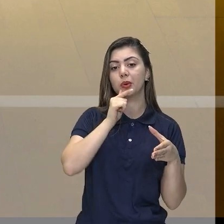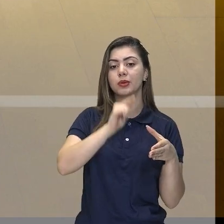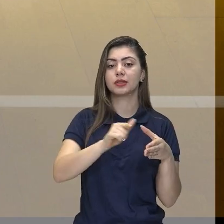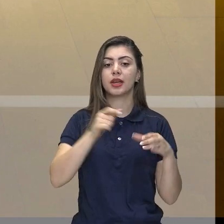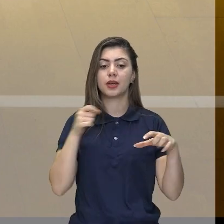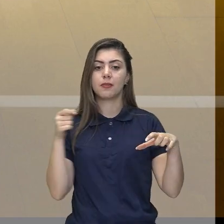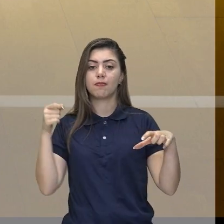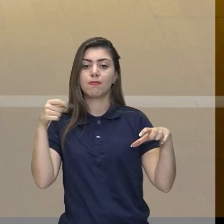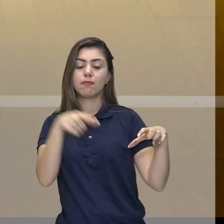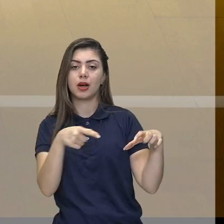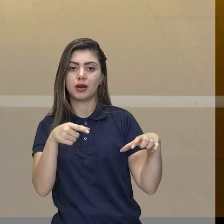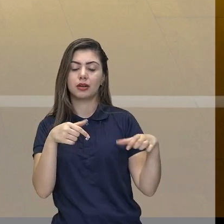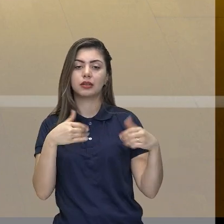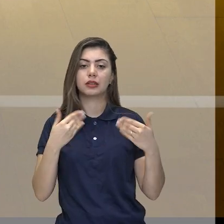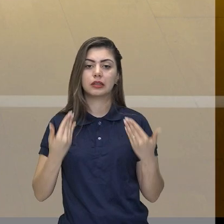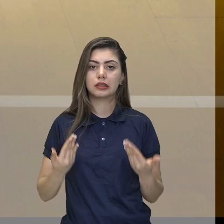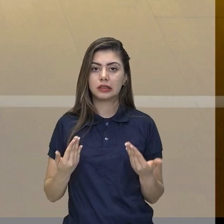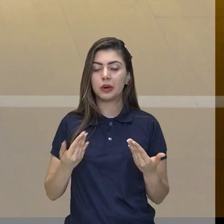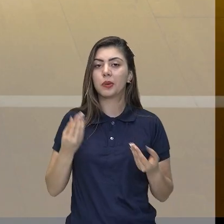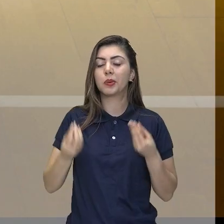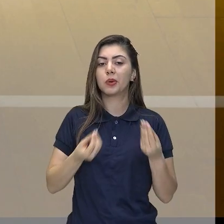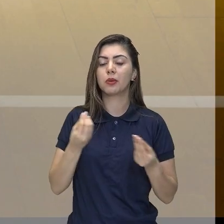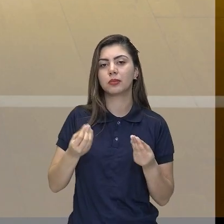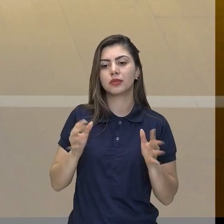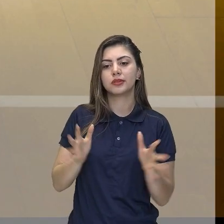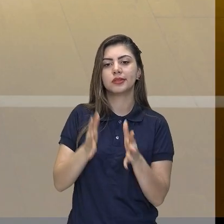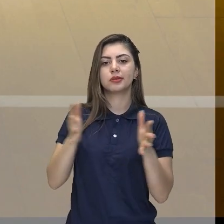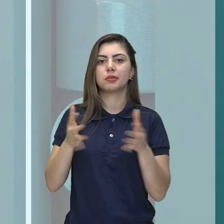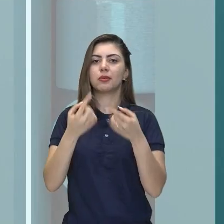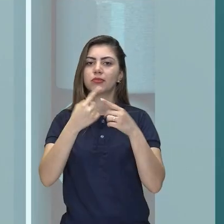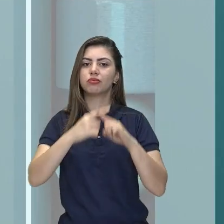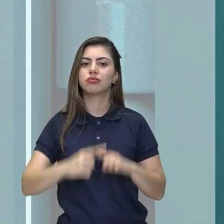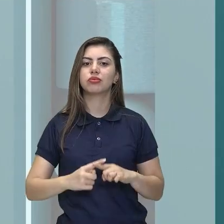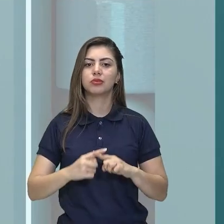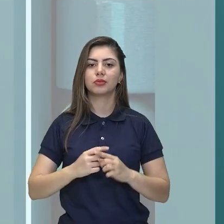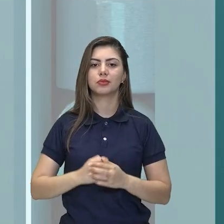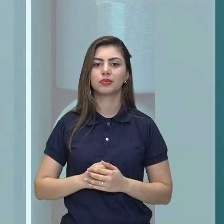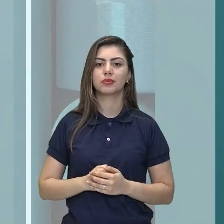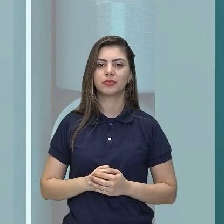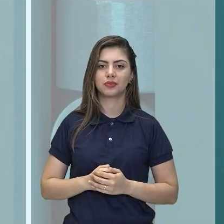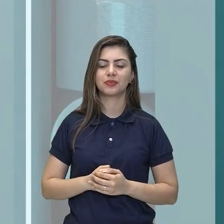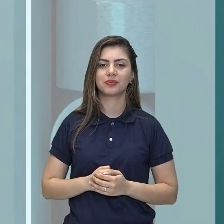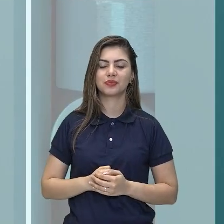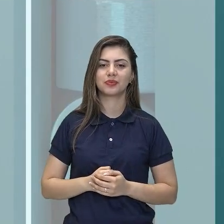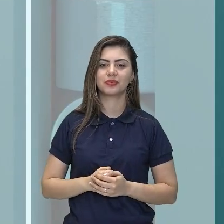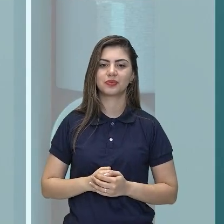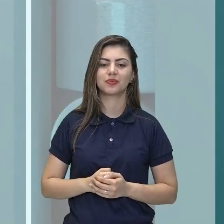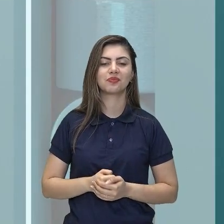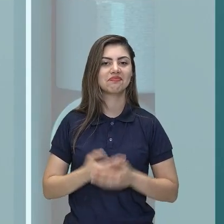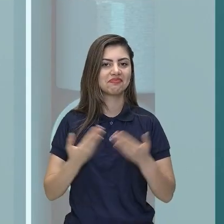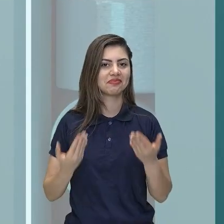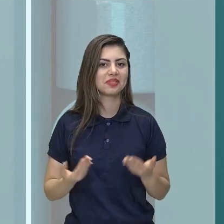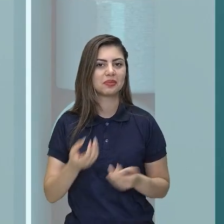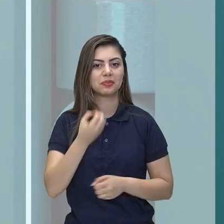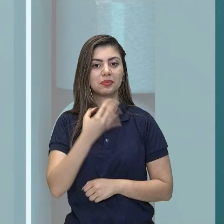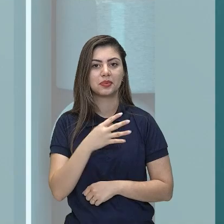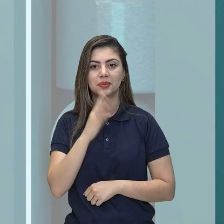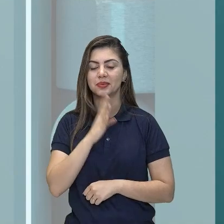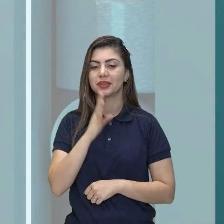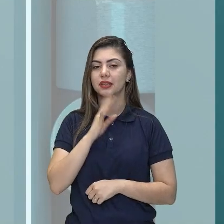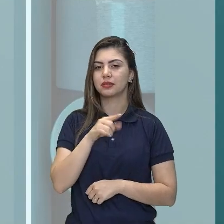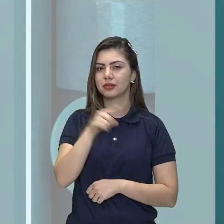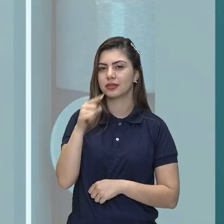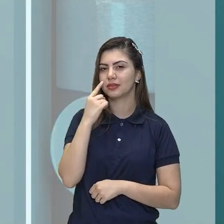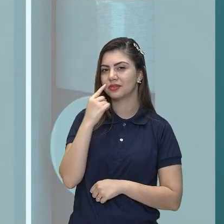penaliza a agressividade excessiva e incentiva o fair play. Muito bem, então vejam só, né? E